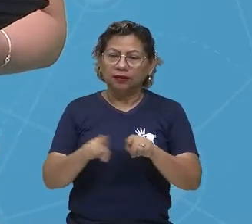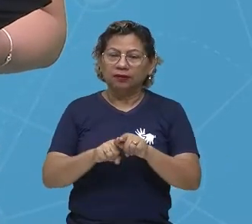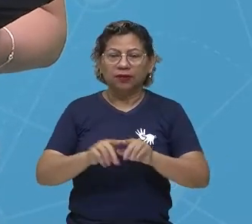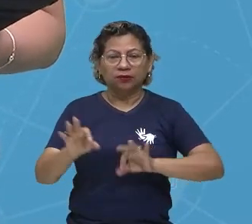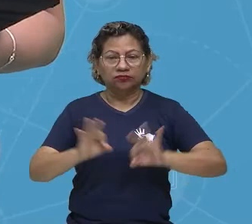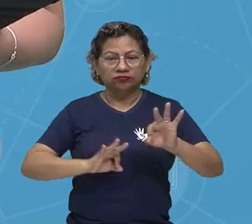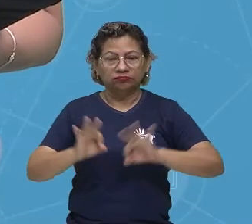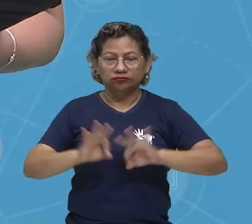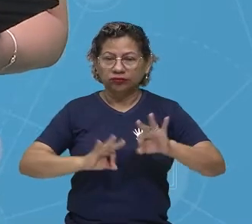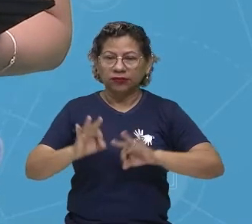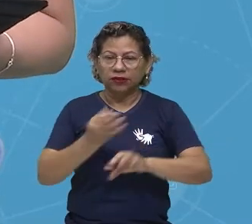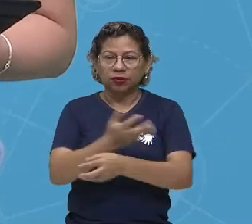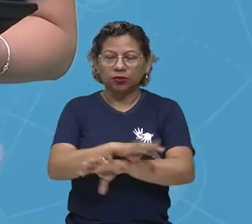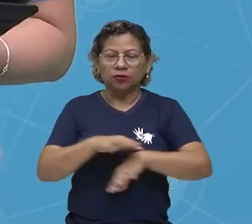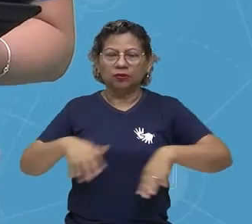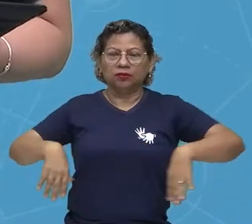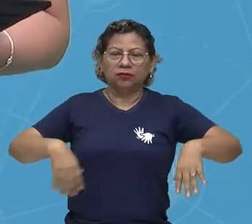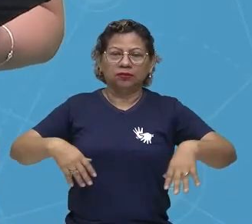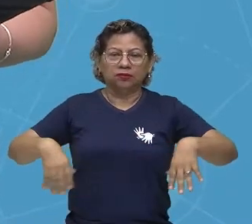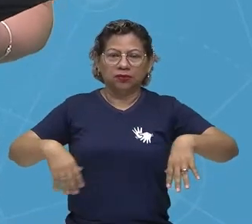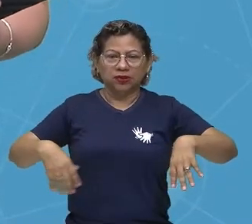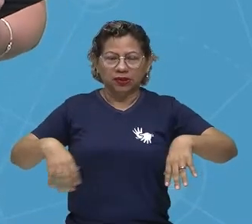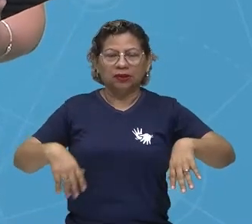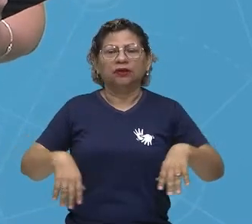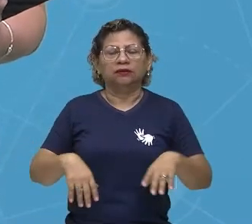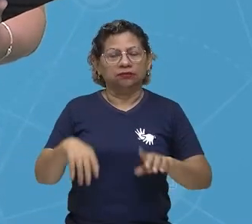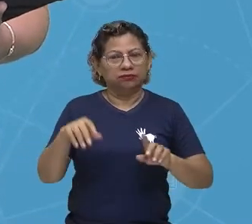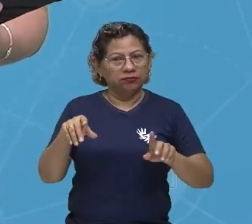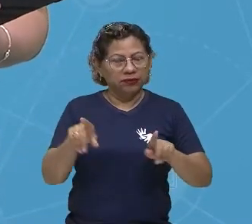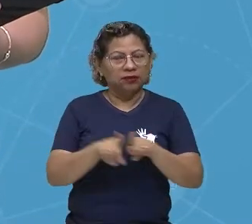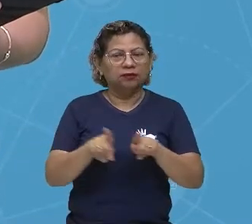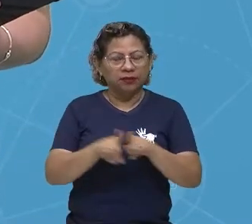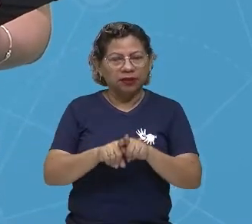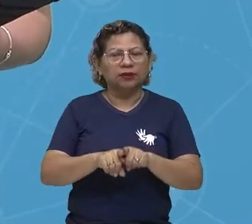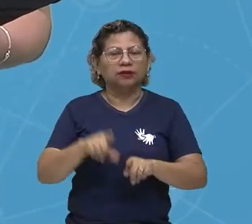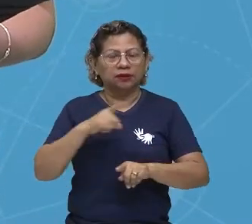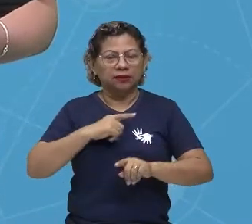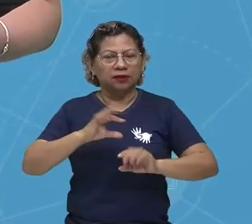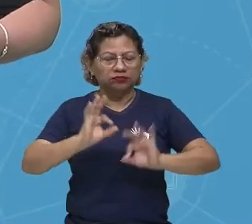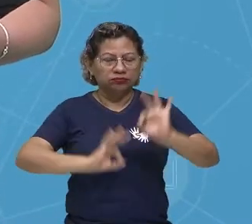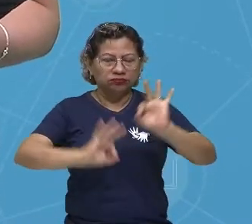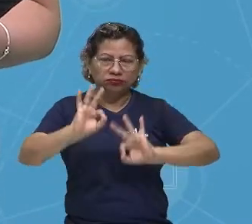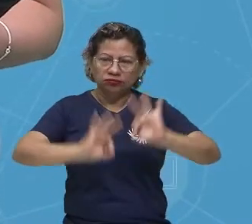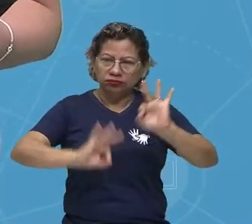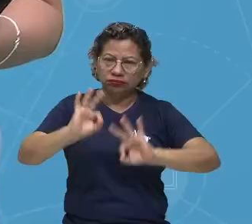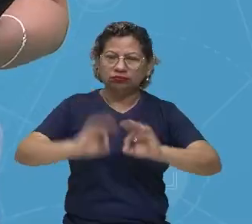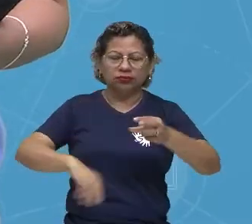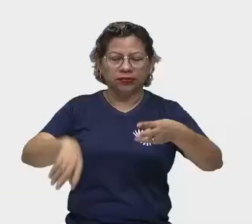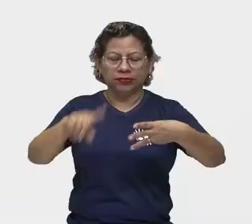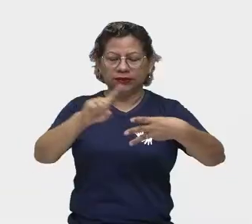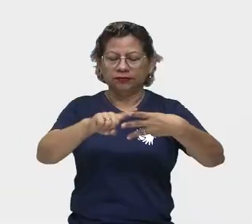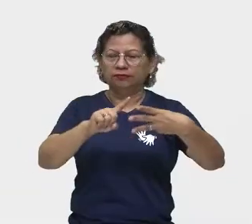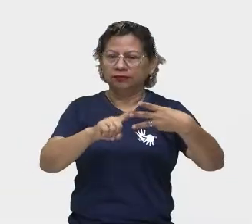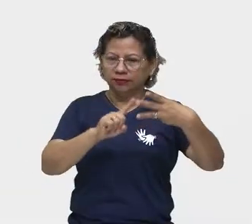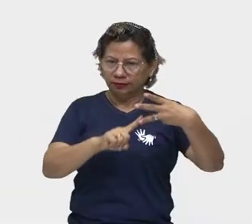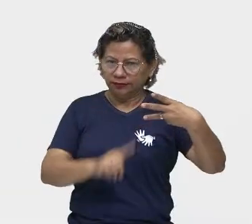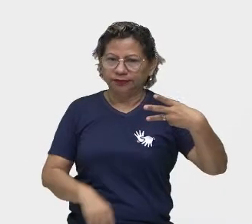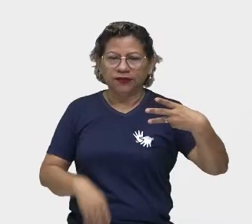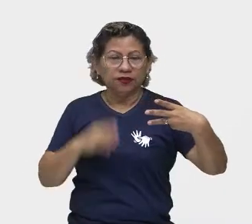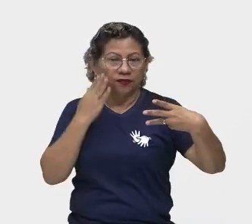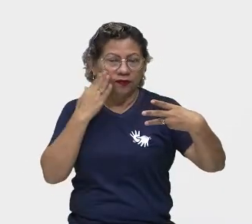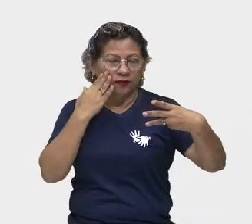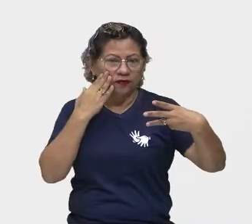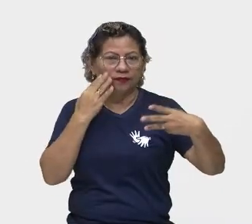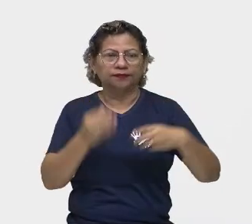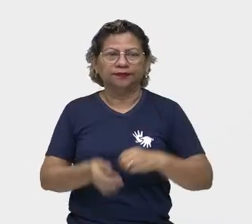seu esqueleto né além da diferentes tipos de ossos eles também são organizados e são divididos em três partes vamos observar aí